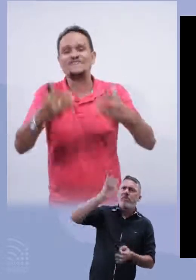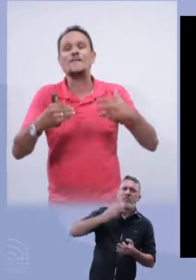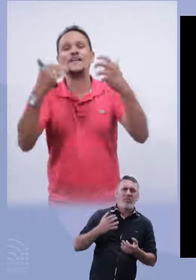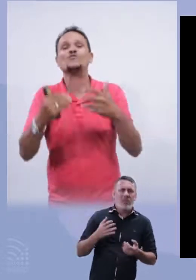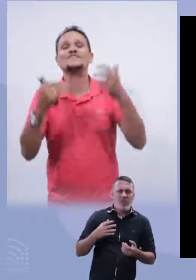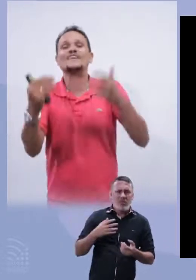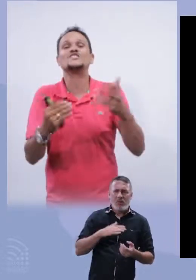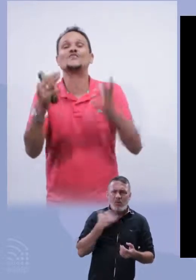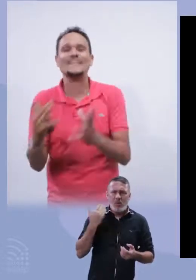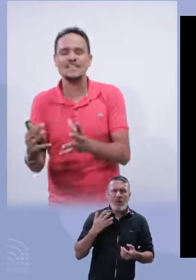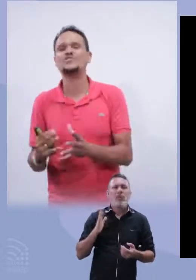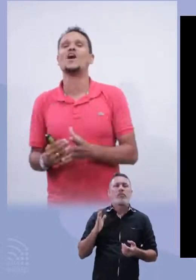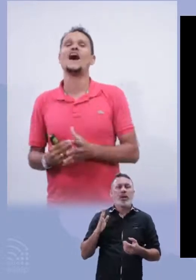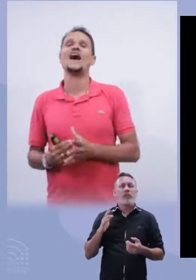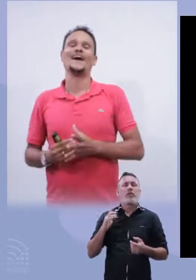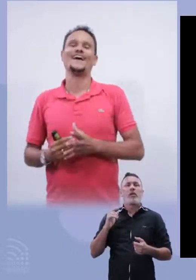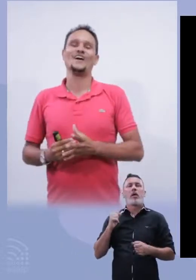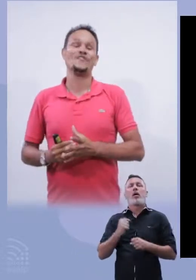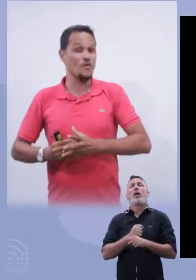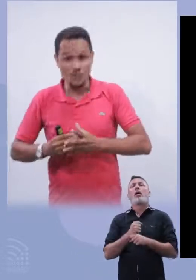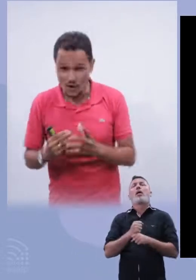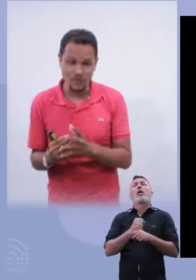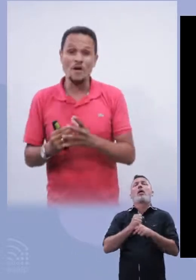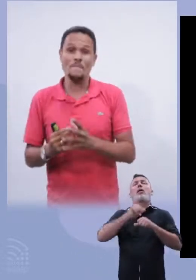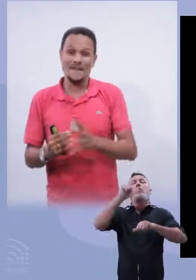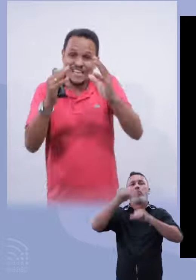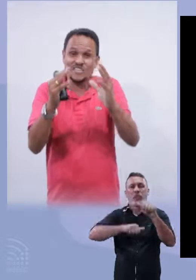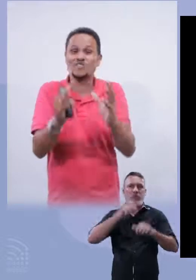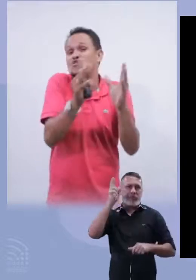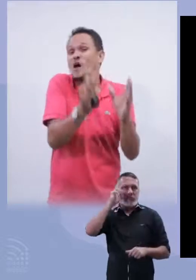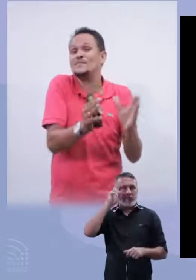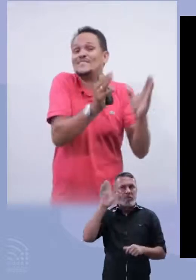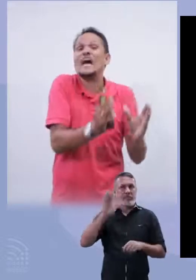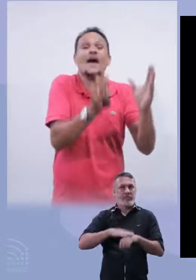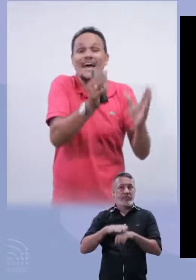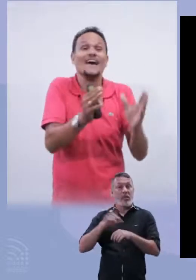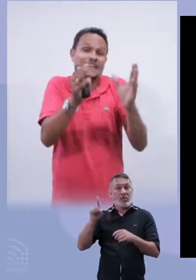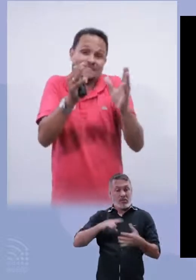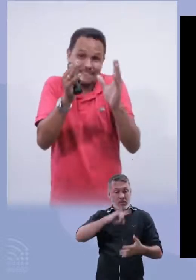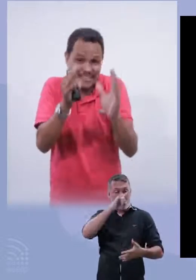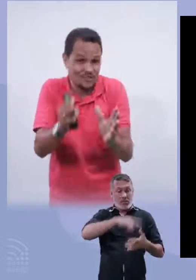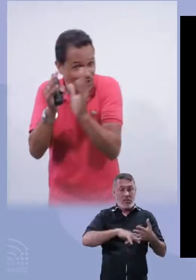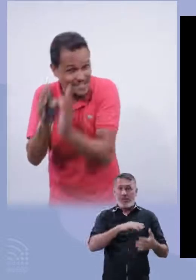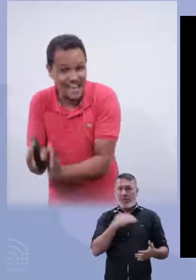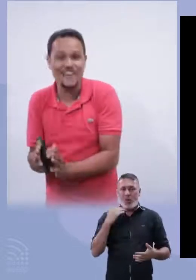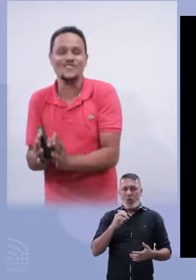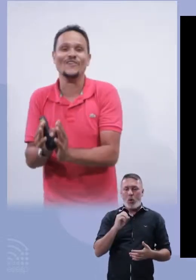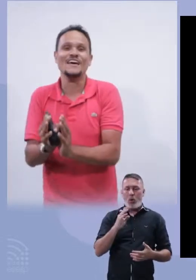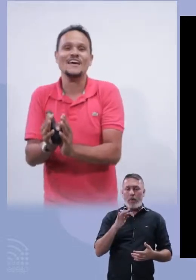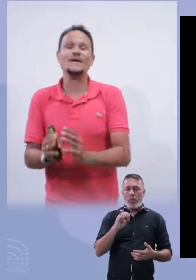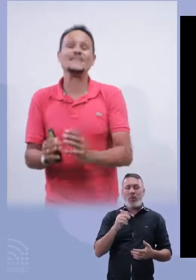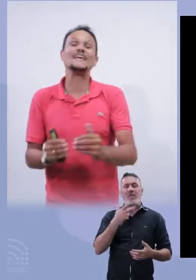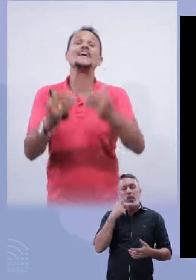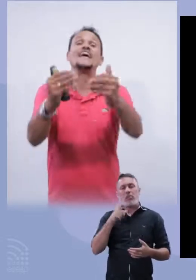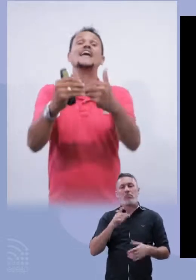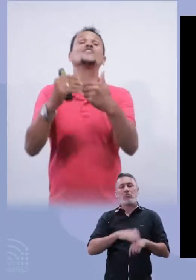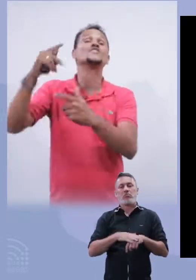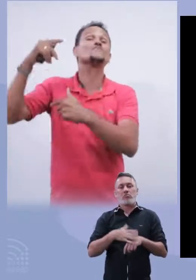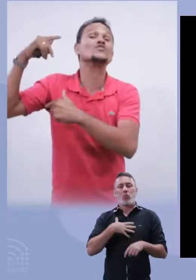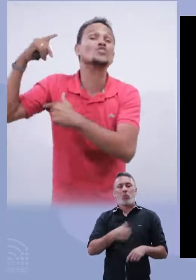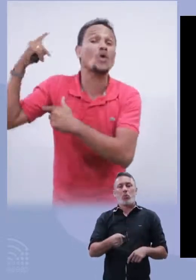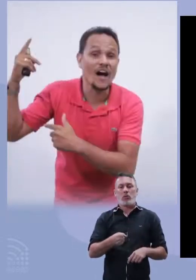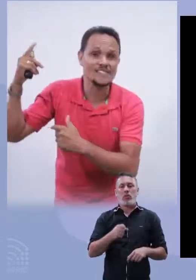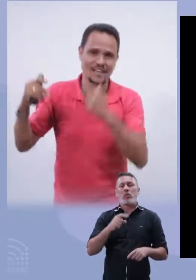para que a família conseguisse mudar essa história. Foi muito. Mas a certidão de óbito inicial era questão de suicídio. Mas aí,